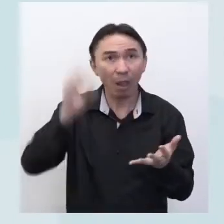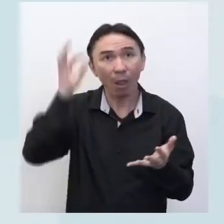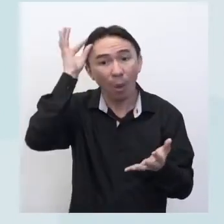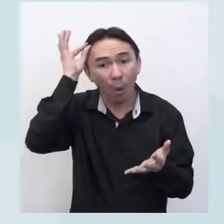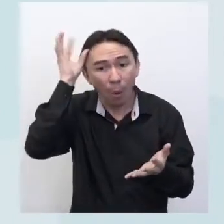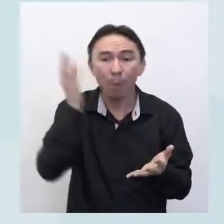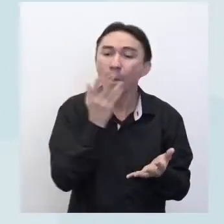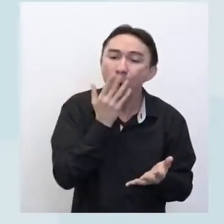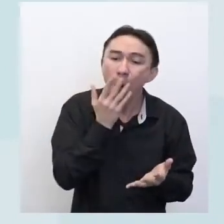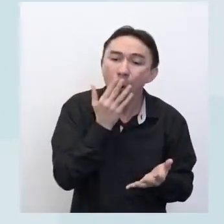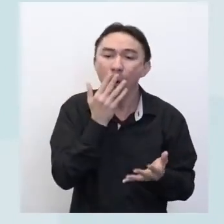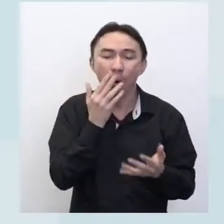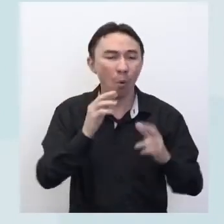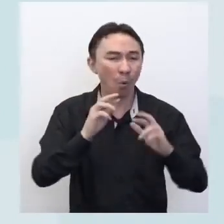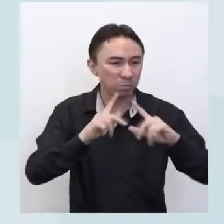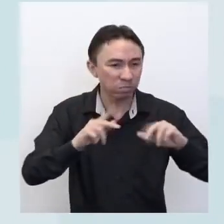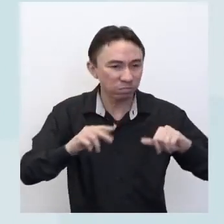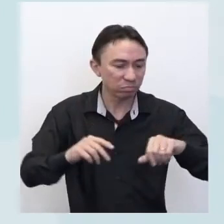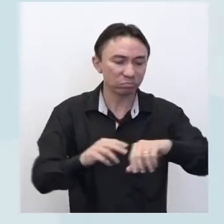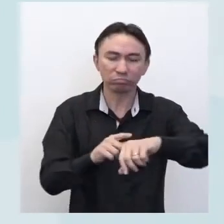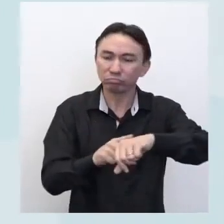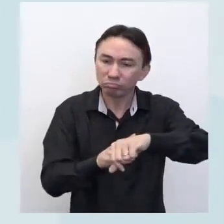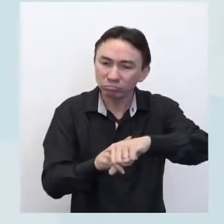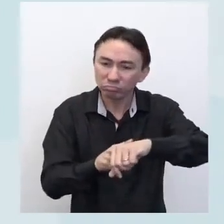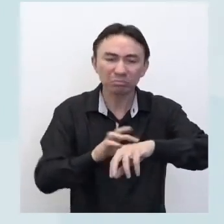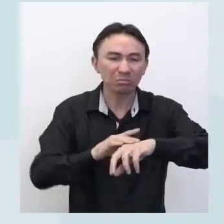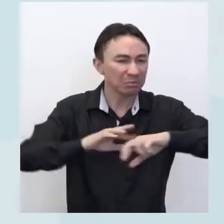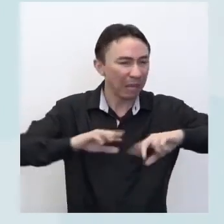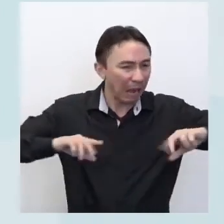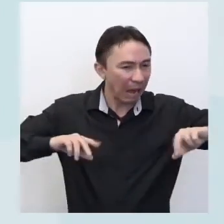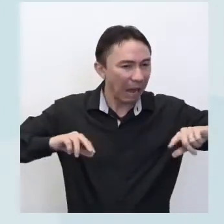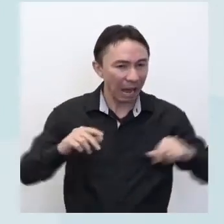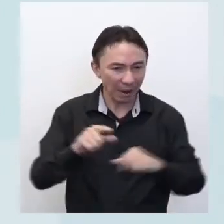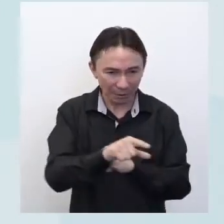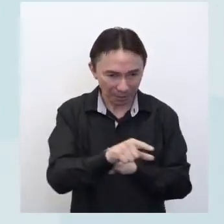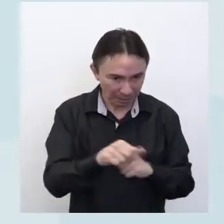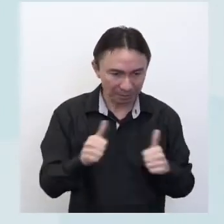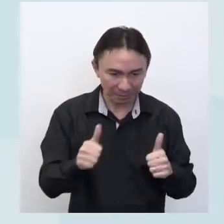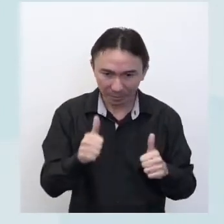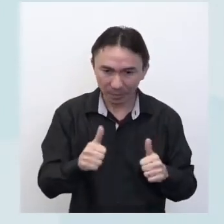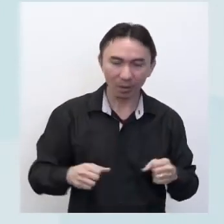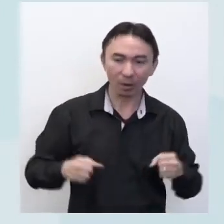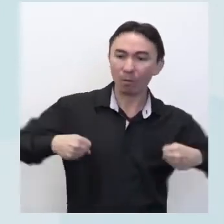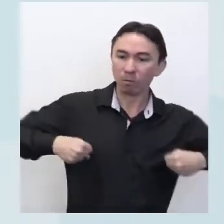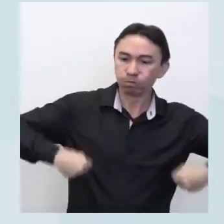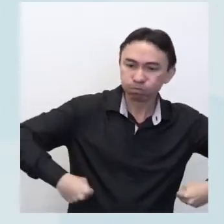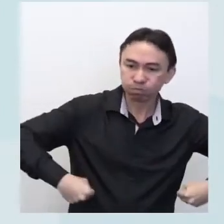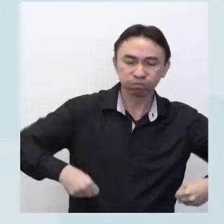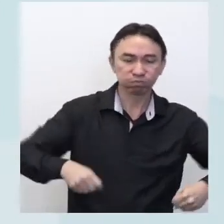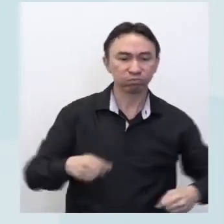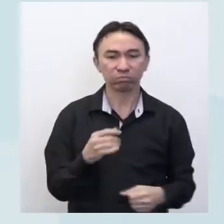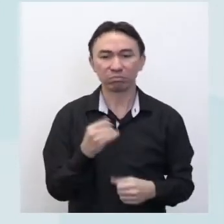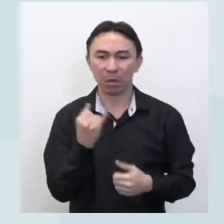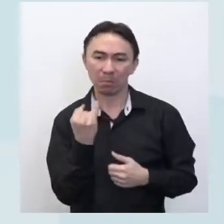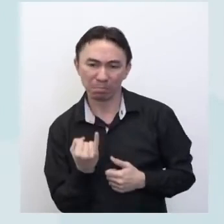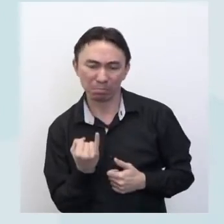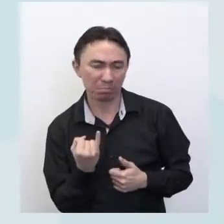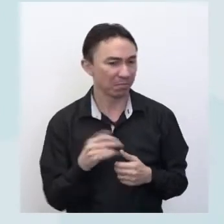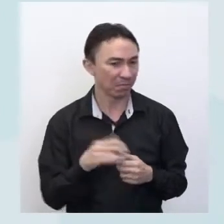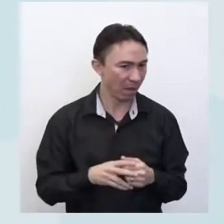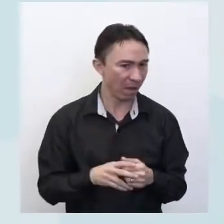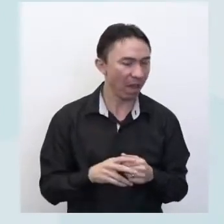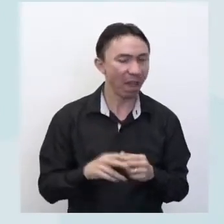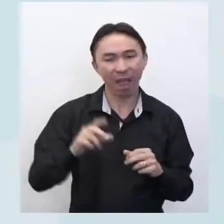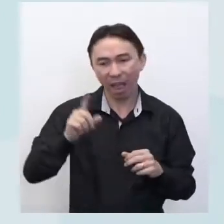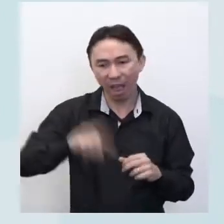olhos, a diferença de força física entre os indivíduos, tudo isso constitui, diz o Rousseau e muitos, né,